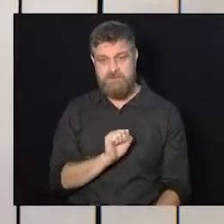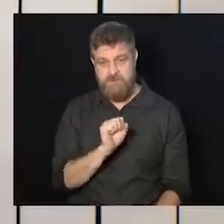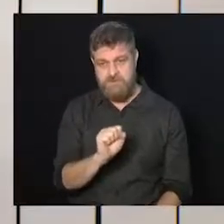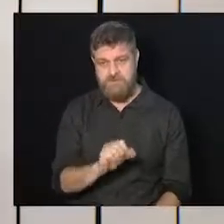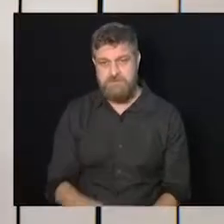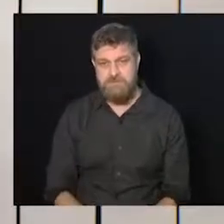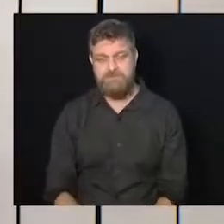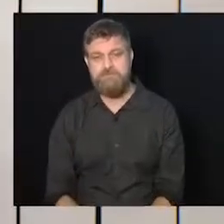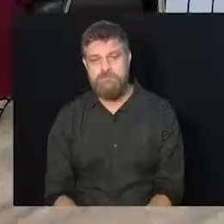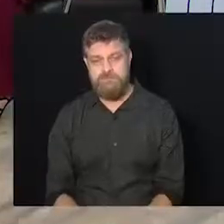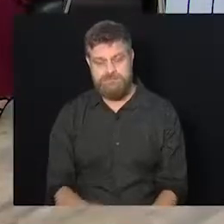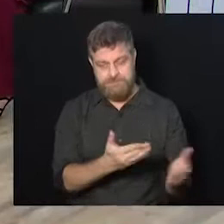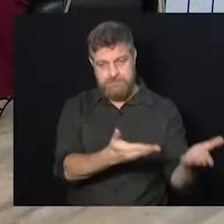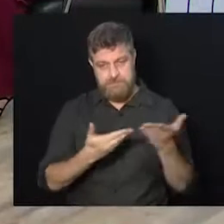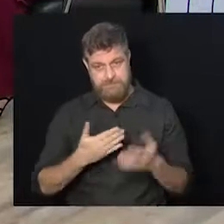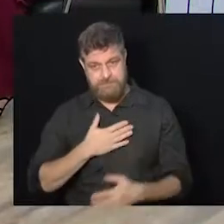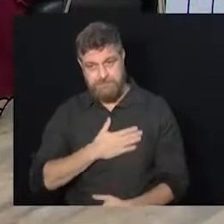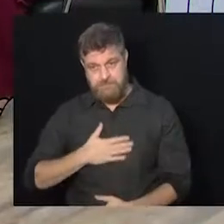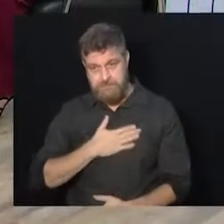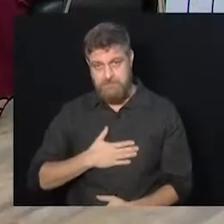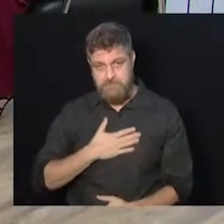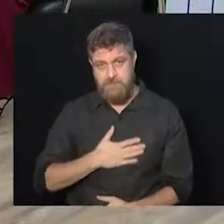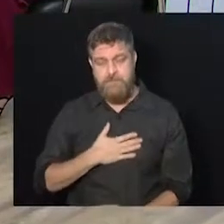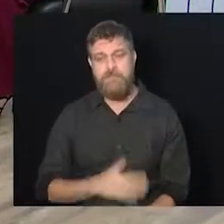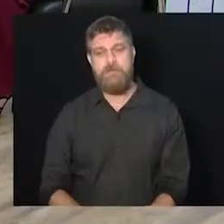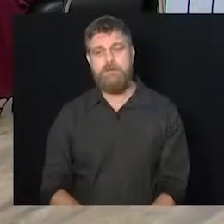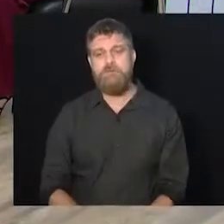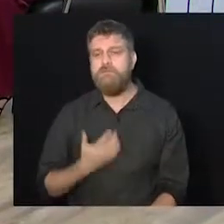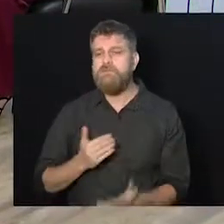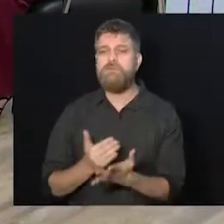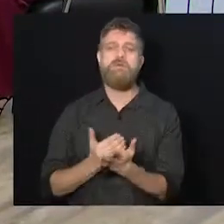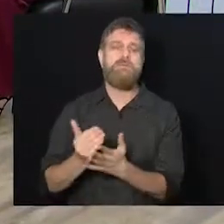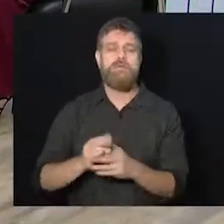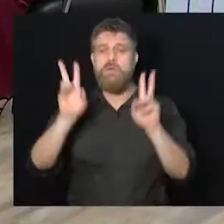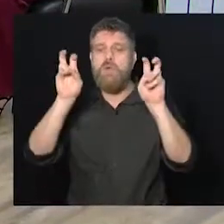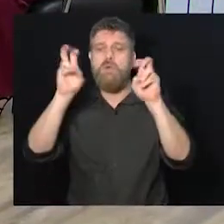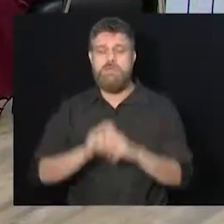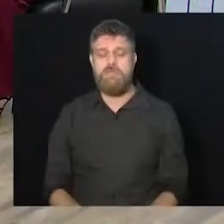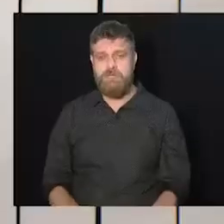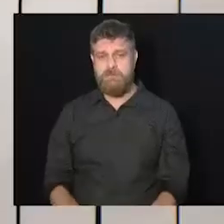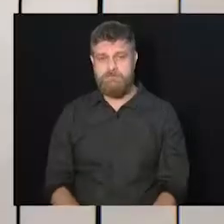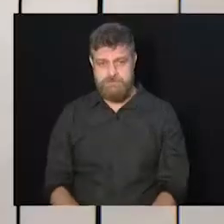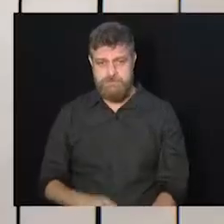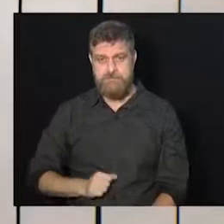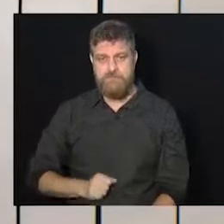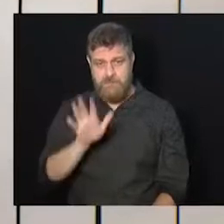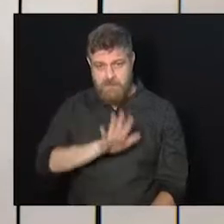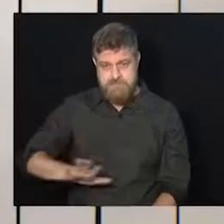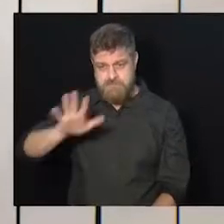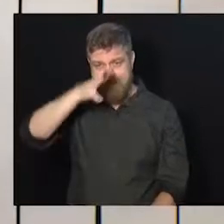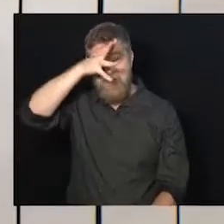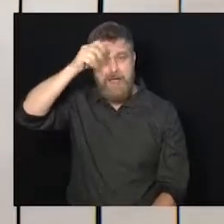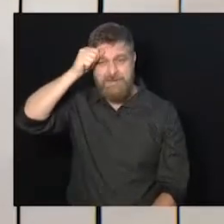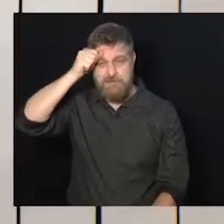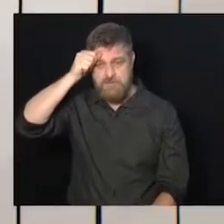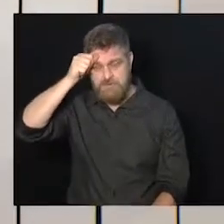Rossini. Vereador, seja bem-vindo, bem-vindas também. A gente vai falar um pouco do macro, né? Já que a gente começou falando da Amazônia, depois a gente